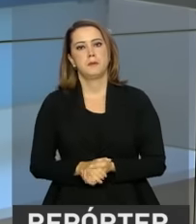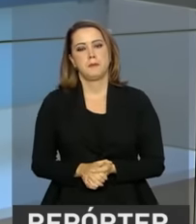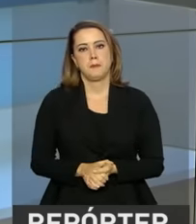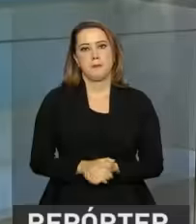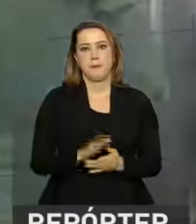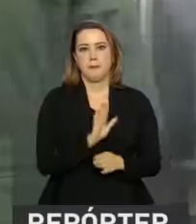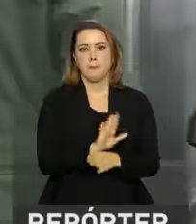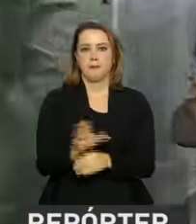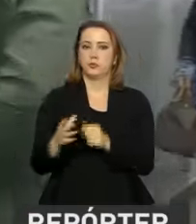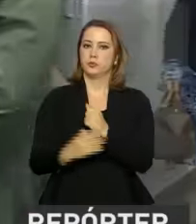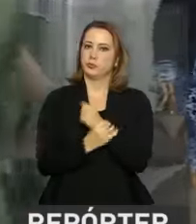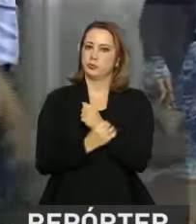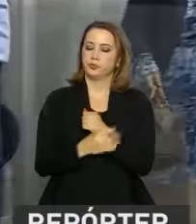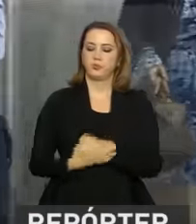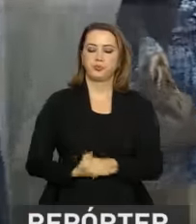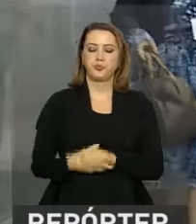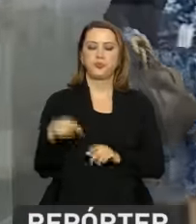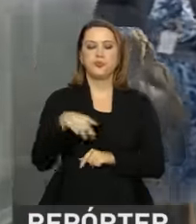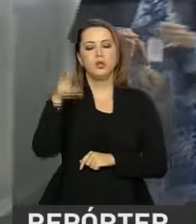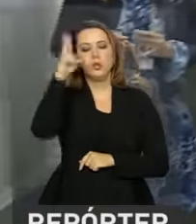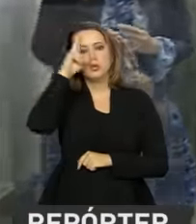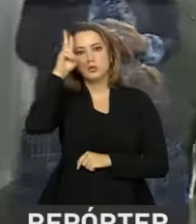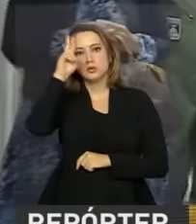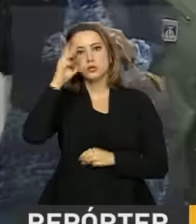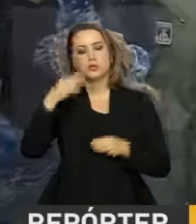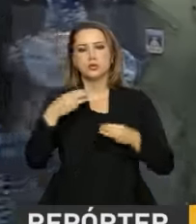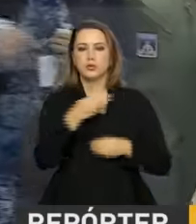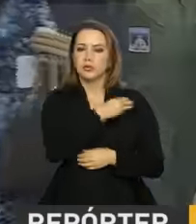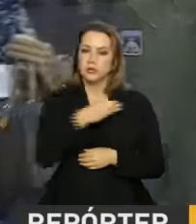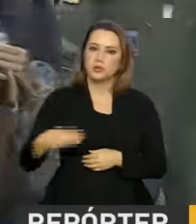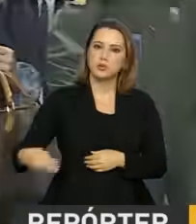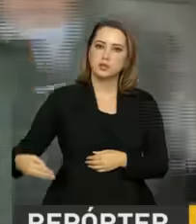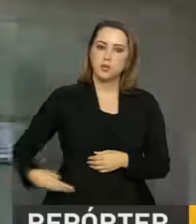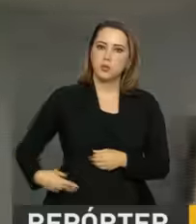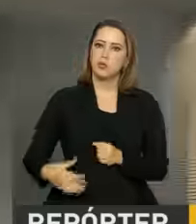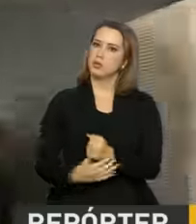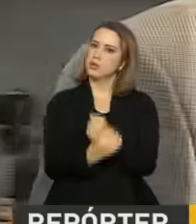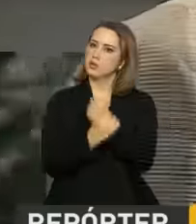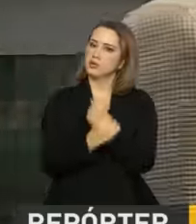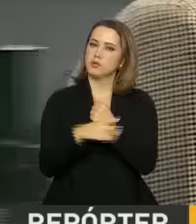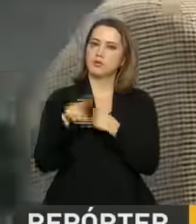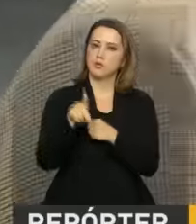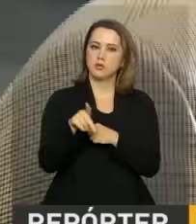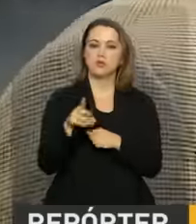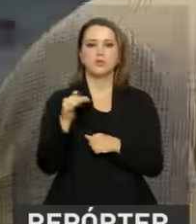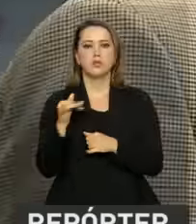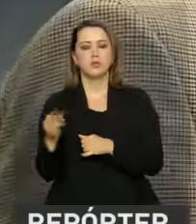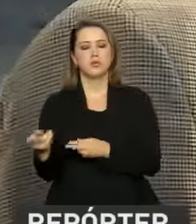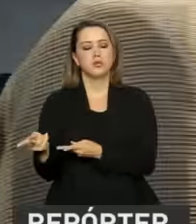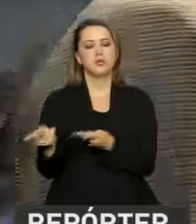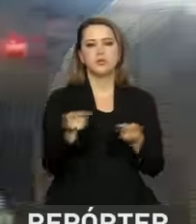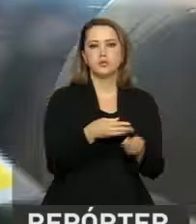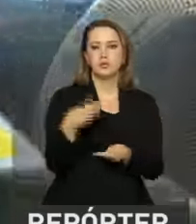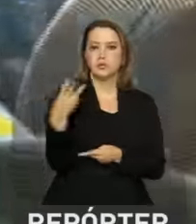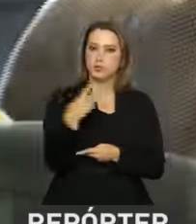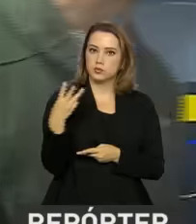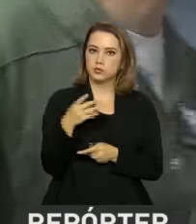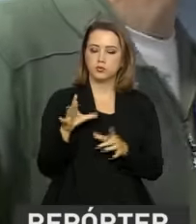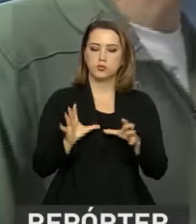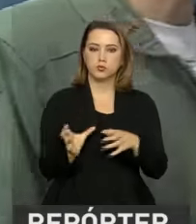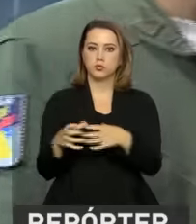jogos nesta segunda-feira o ministro da Defesa Raul jungman visitou três organizações militares da força aérea